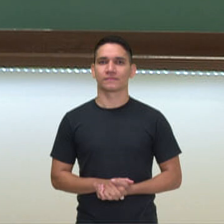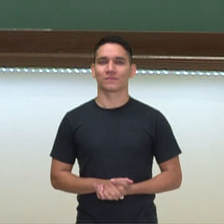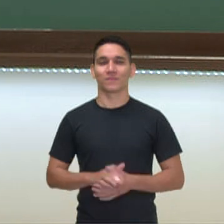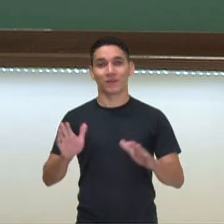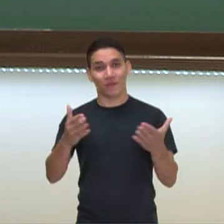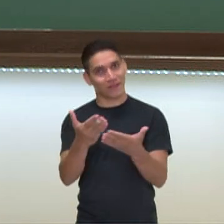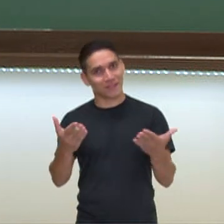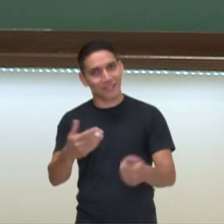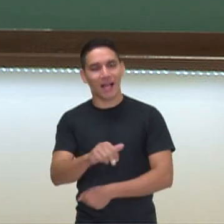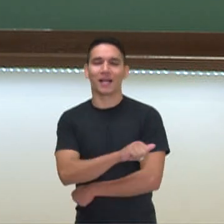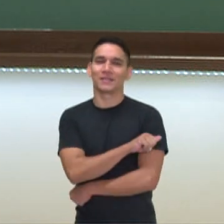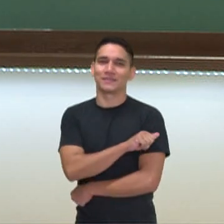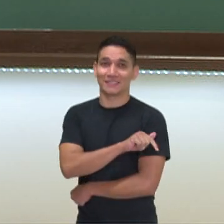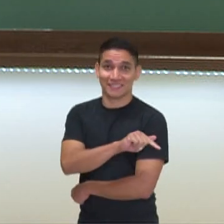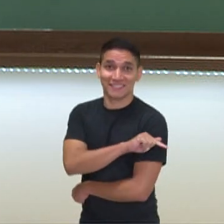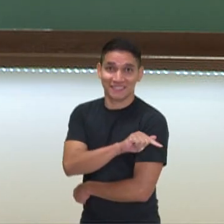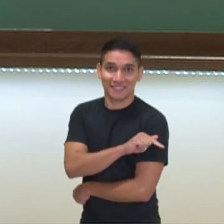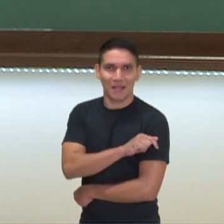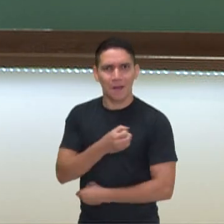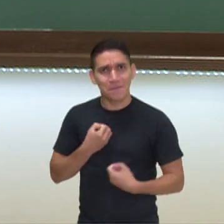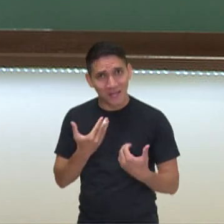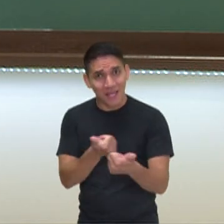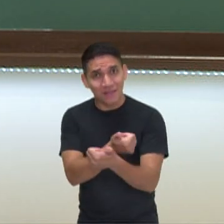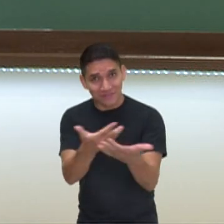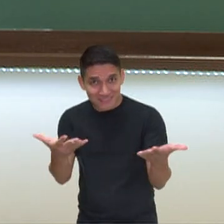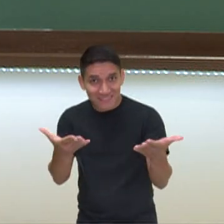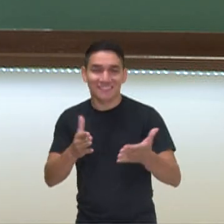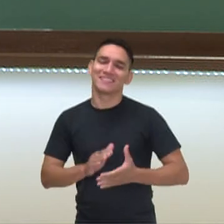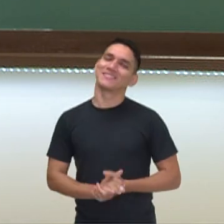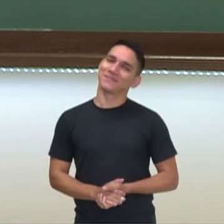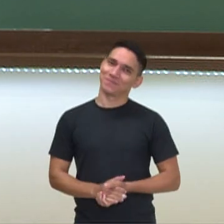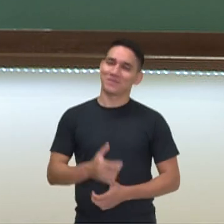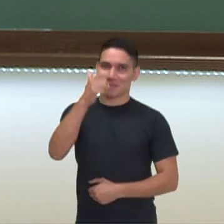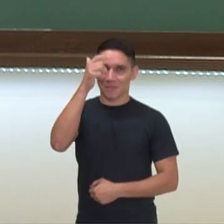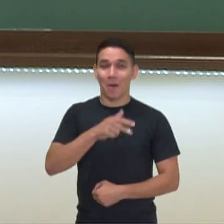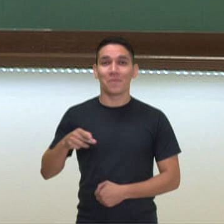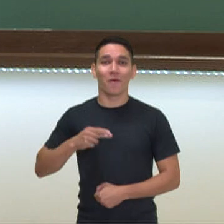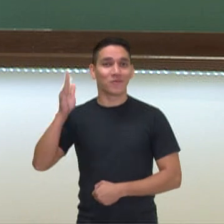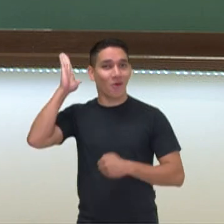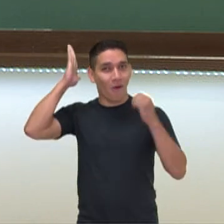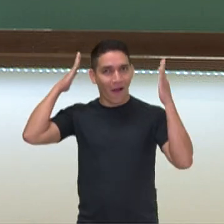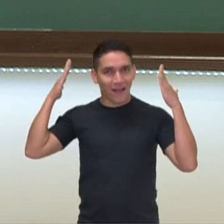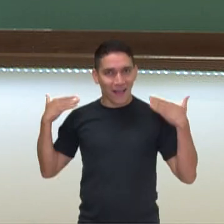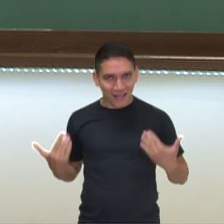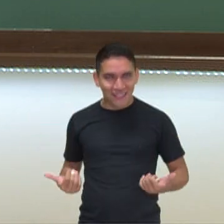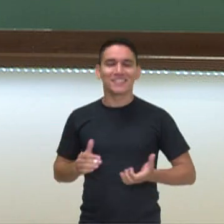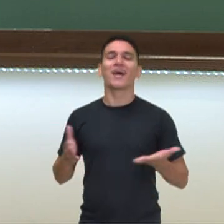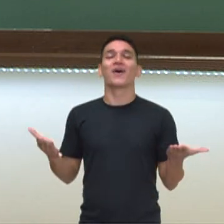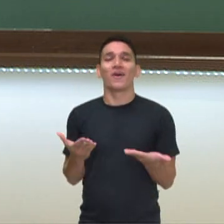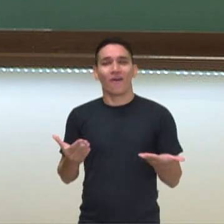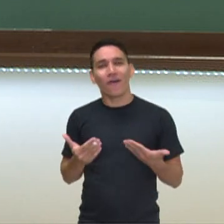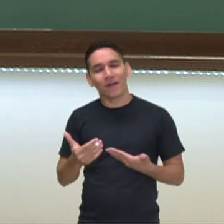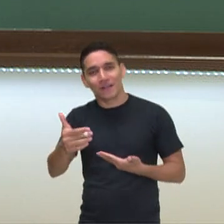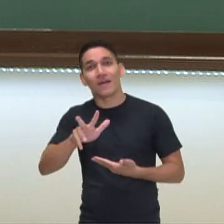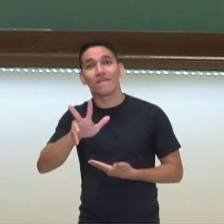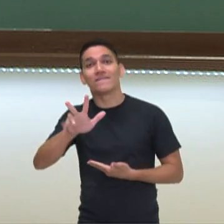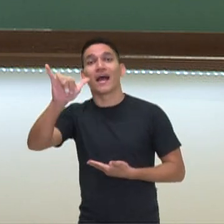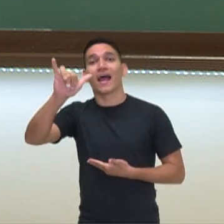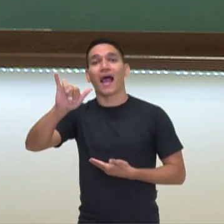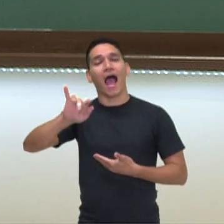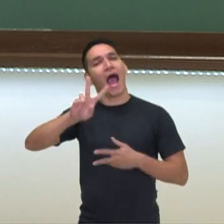Olá alunos do 7º ano tudo bem com vocês eu me chamo professora Anne E hoje nós vamos trabalhar